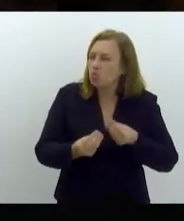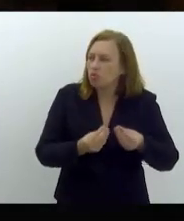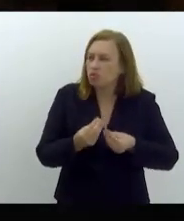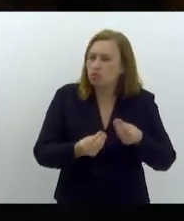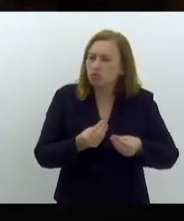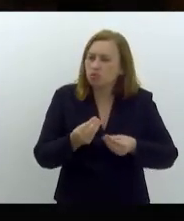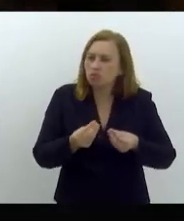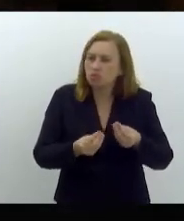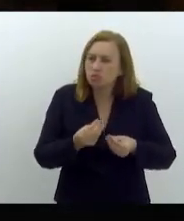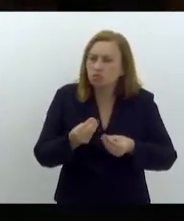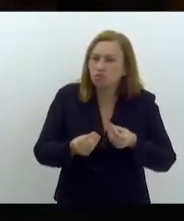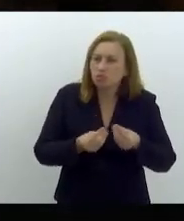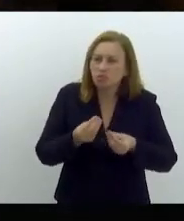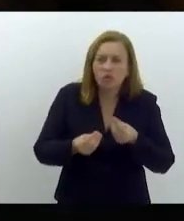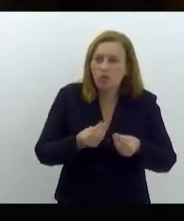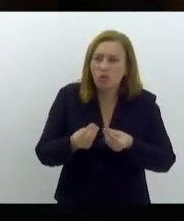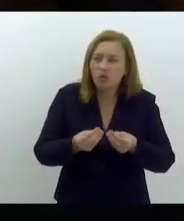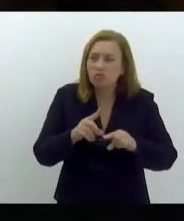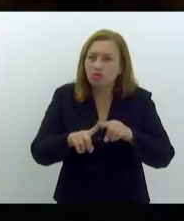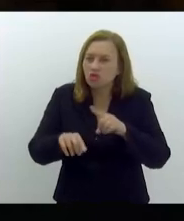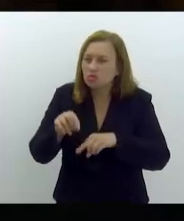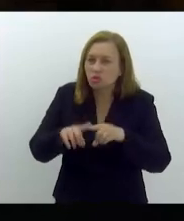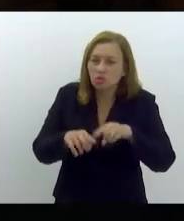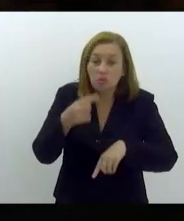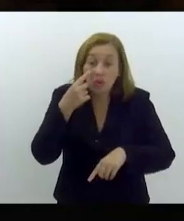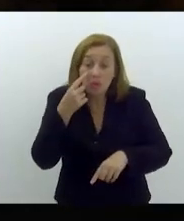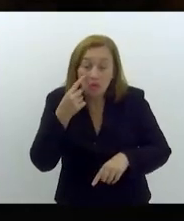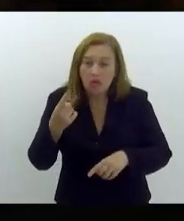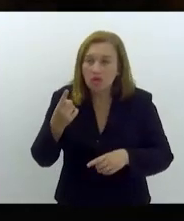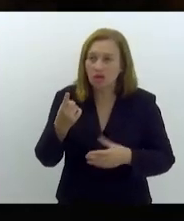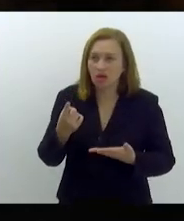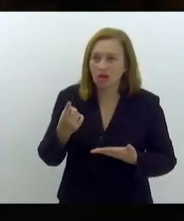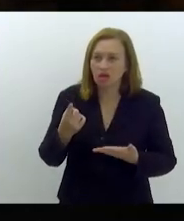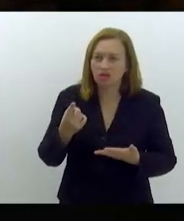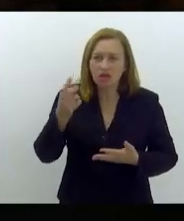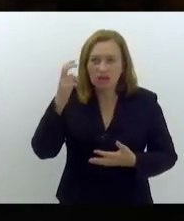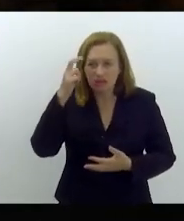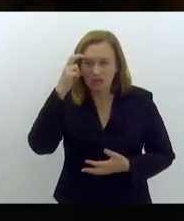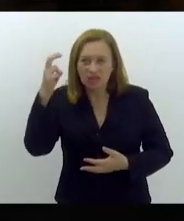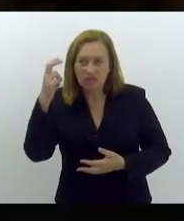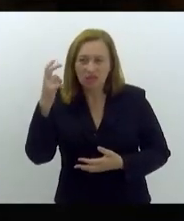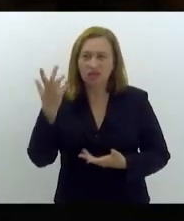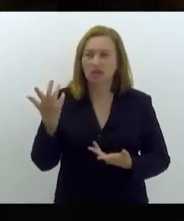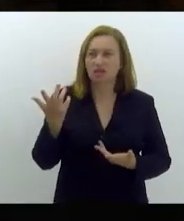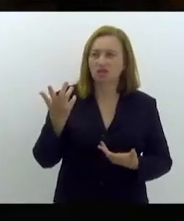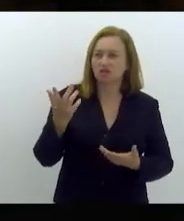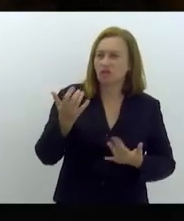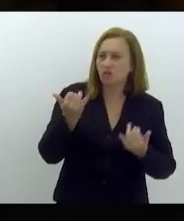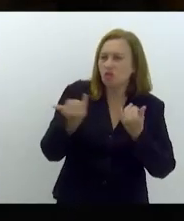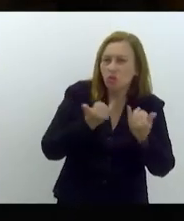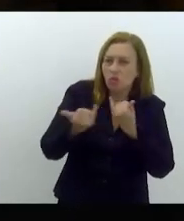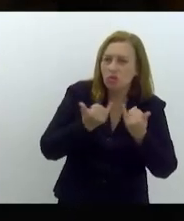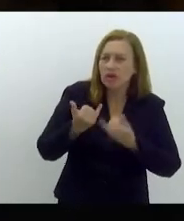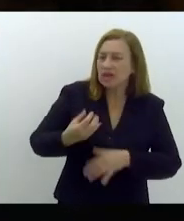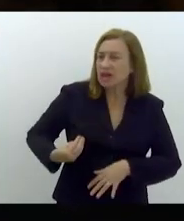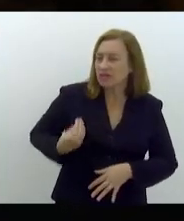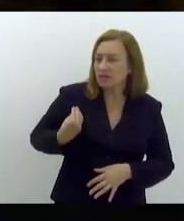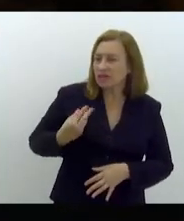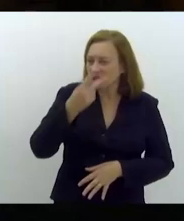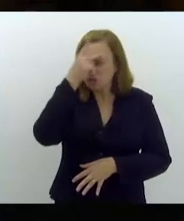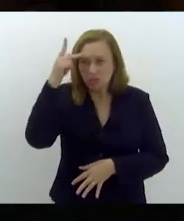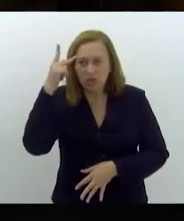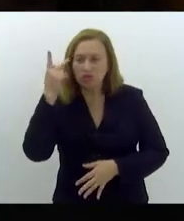como essas foram levadas de muita inteligência e informação se a vida das pessoas